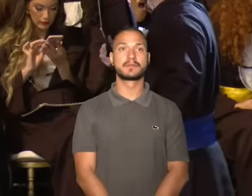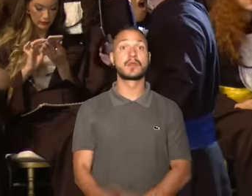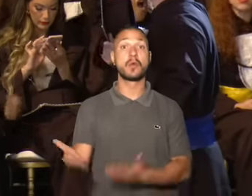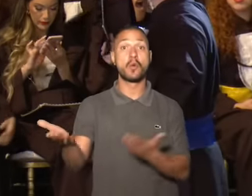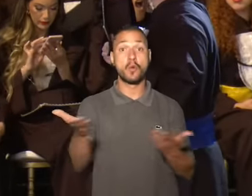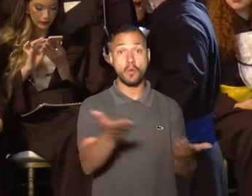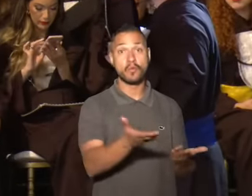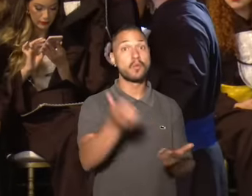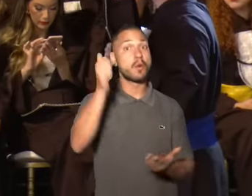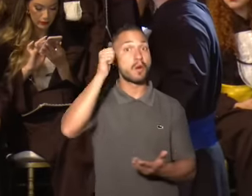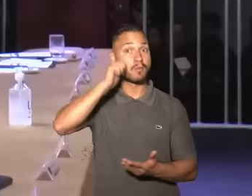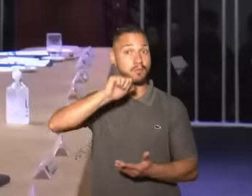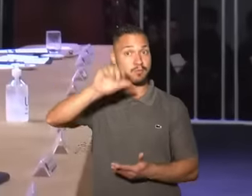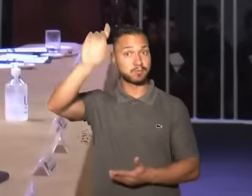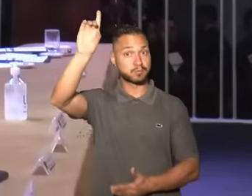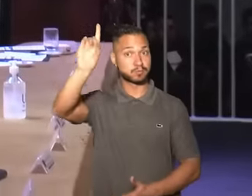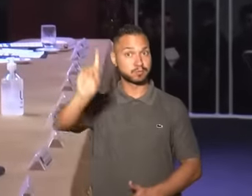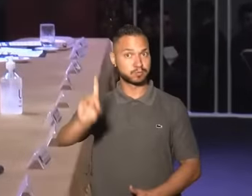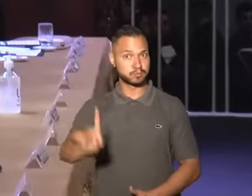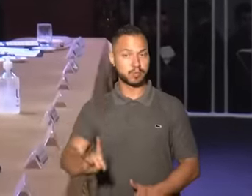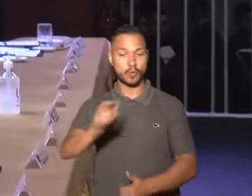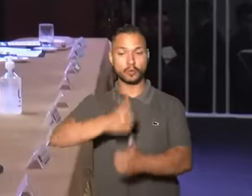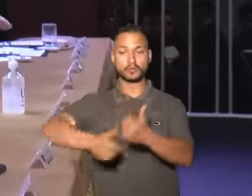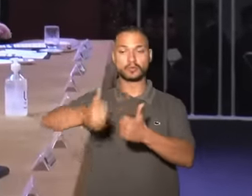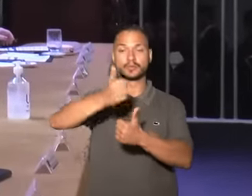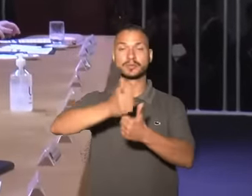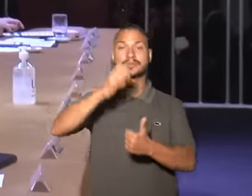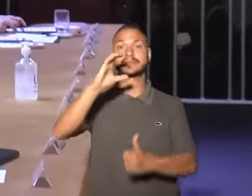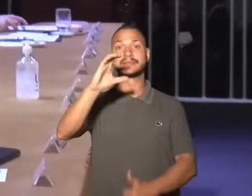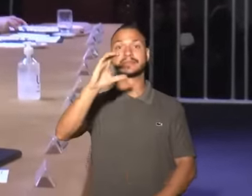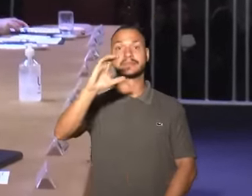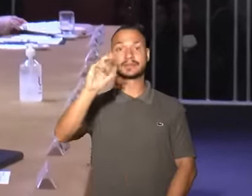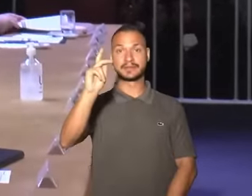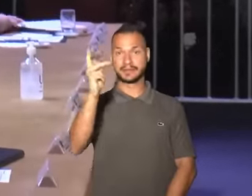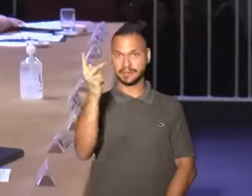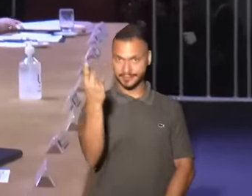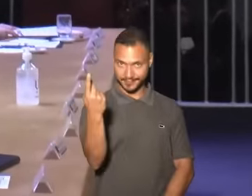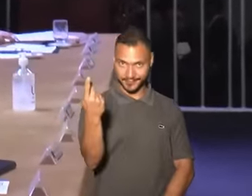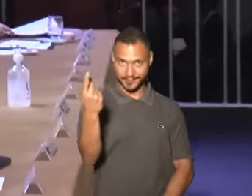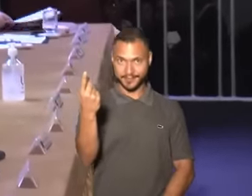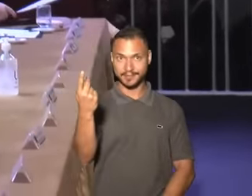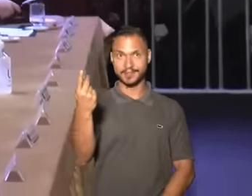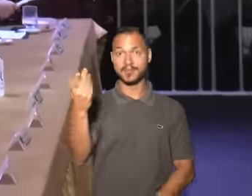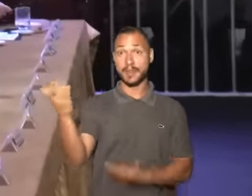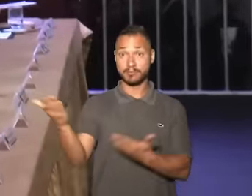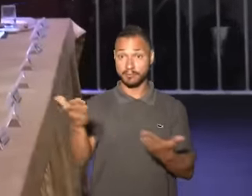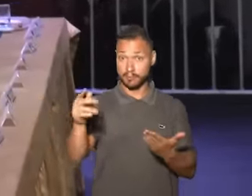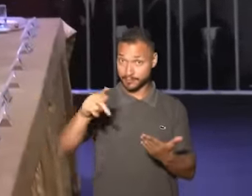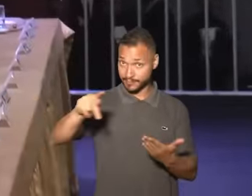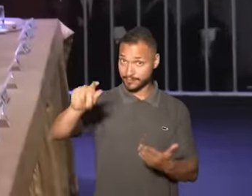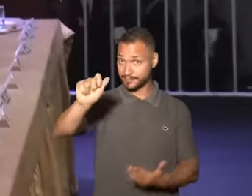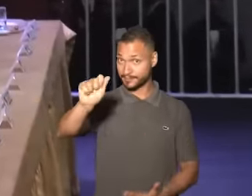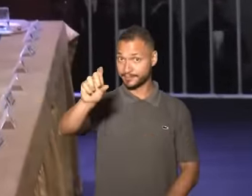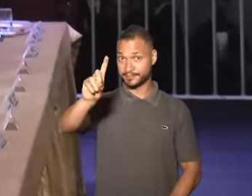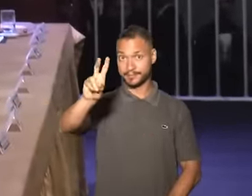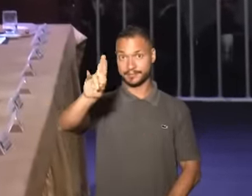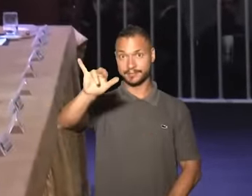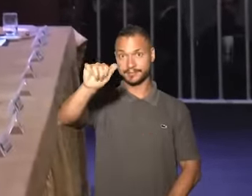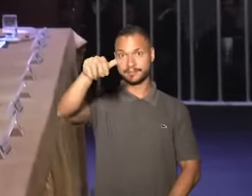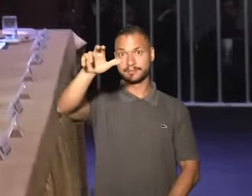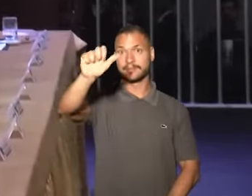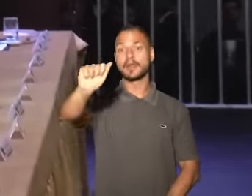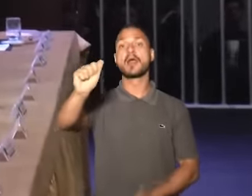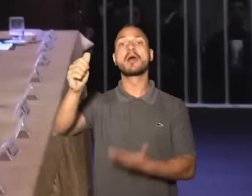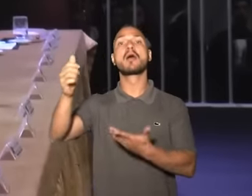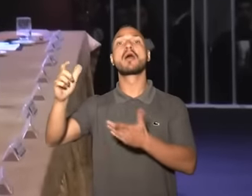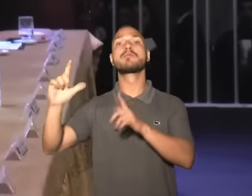Solicito à diretora substituta do Centro de Ciências Humanas, Letras e Artes, professora Adriana da Silva, que